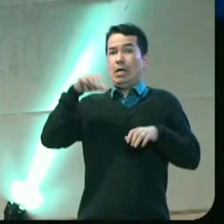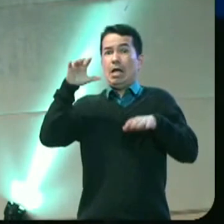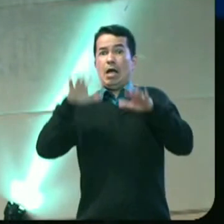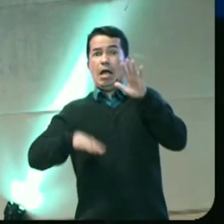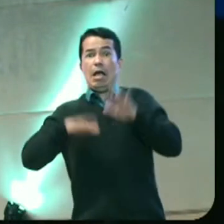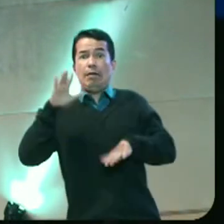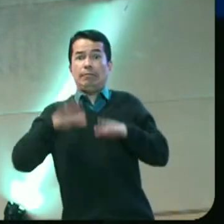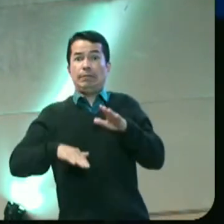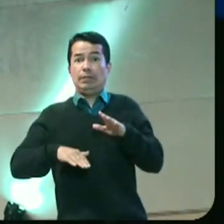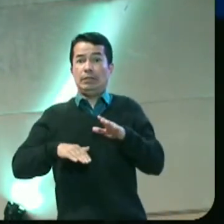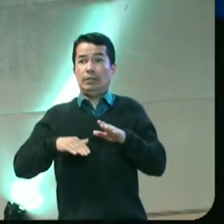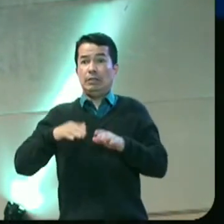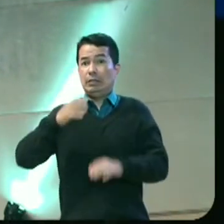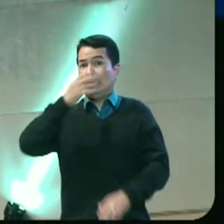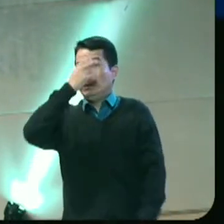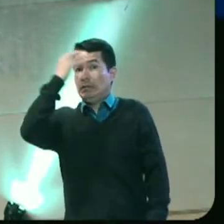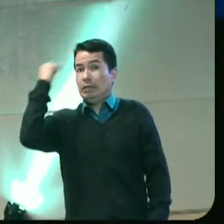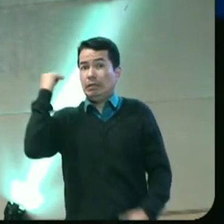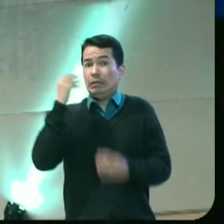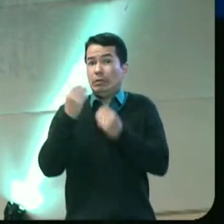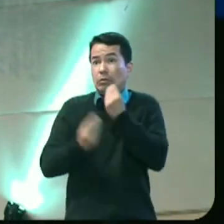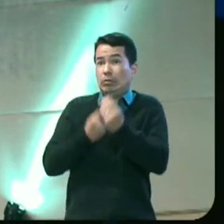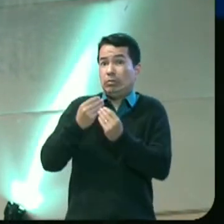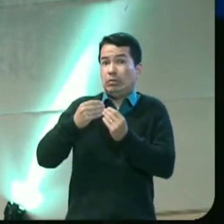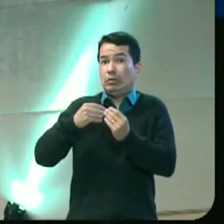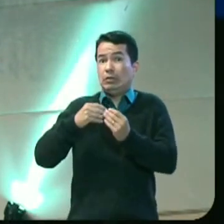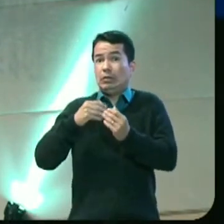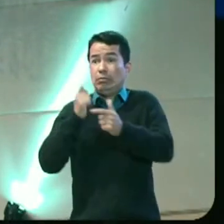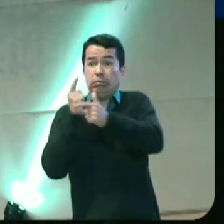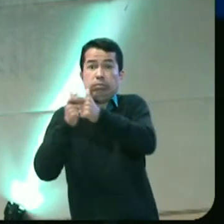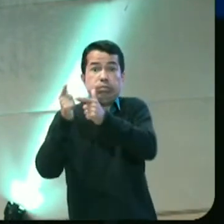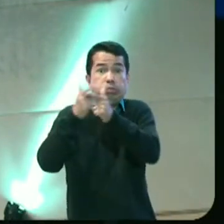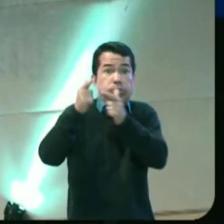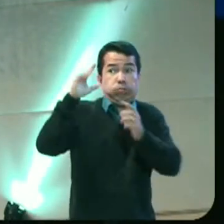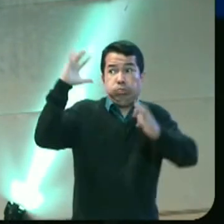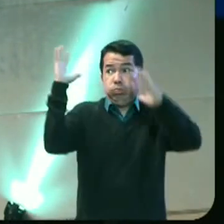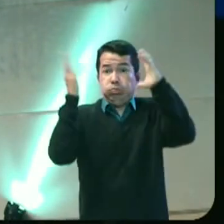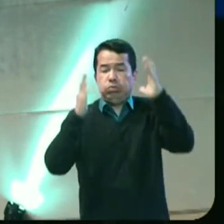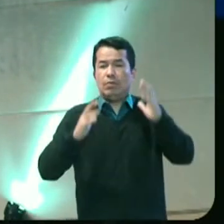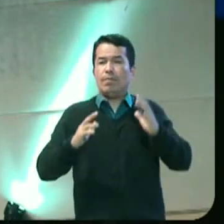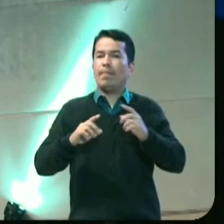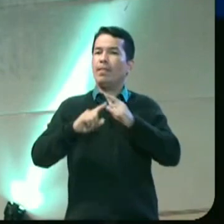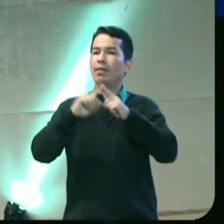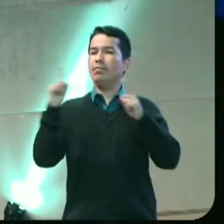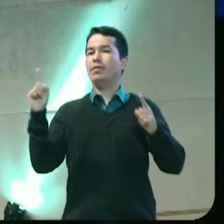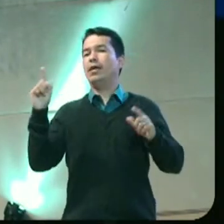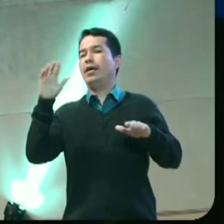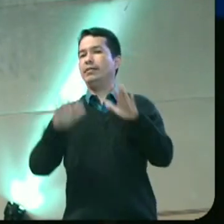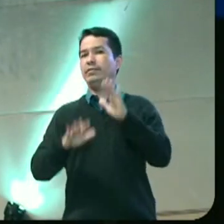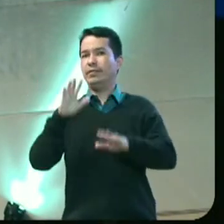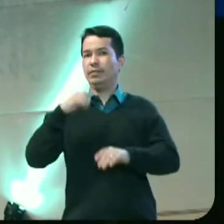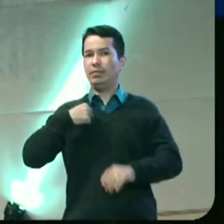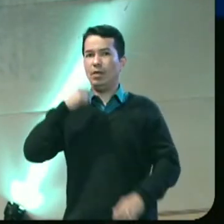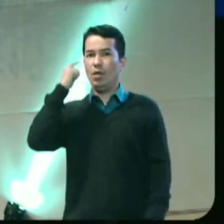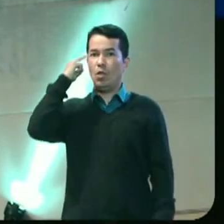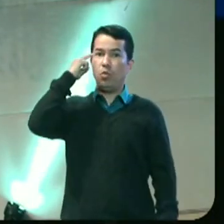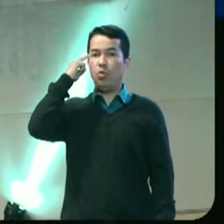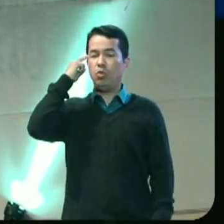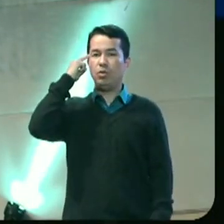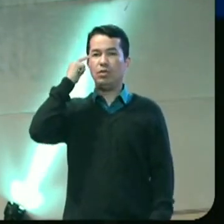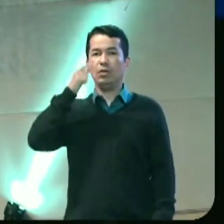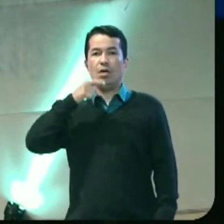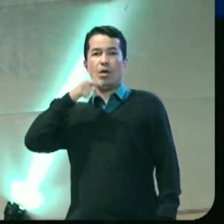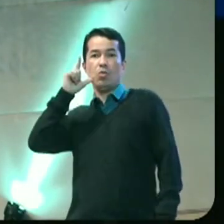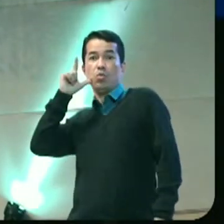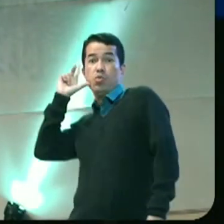nas verdades bíblicas, na esperança que há em Jesus, na soberania de Deus que eu já conheço. Mas anteontem à noite